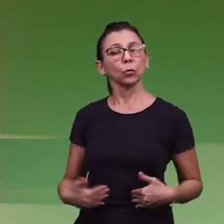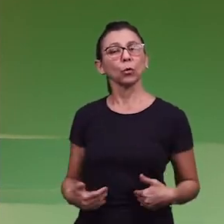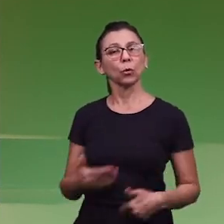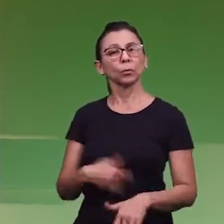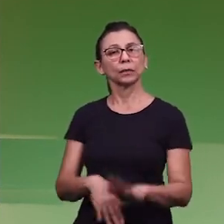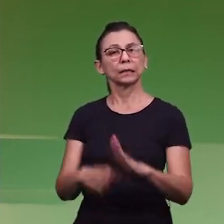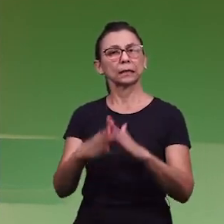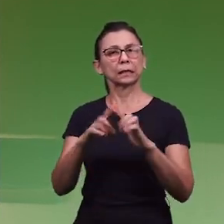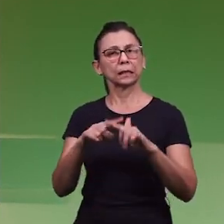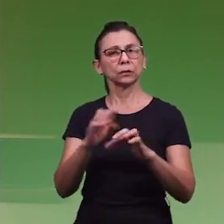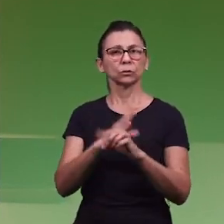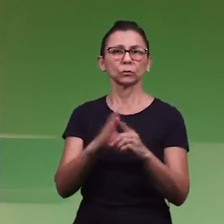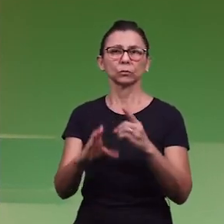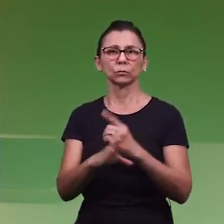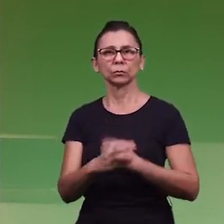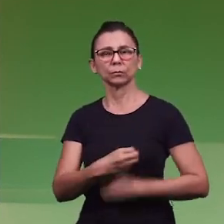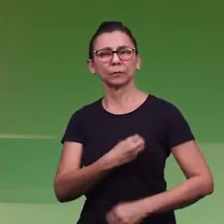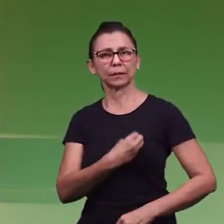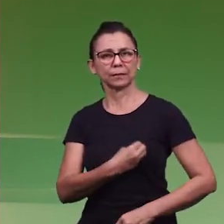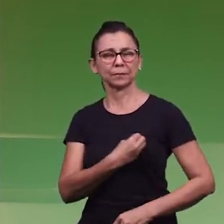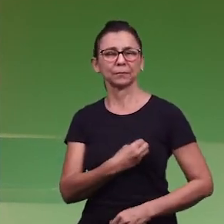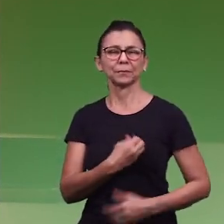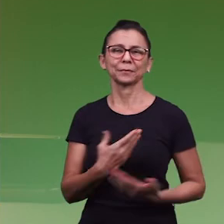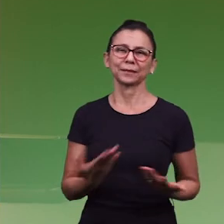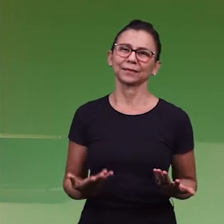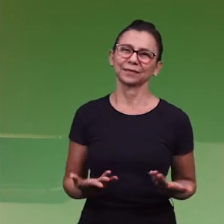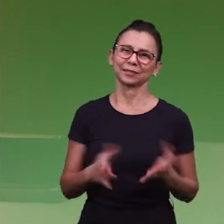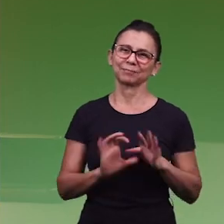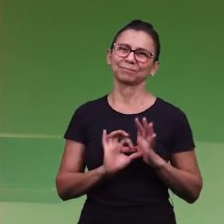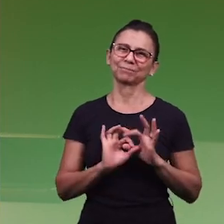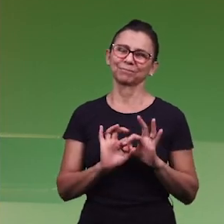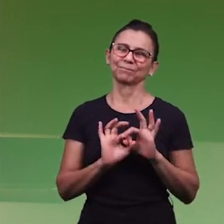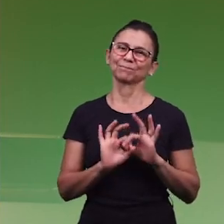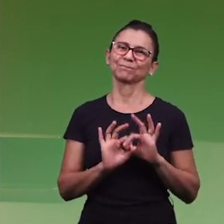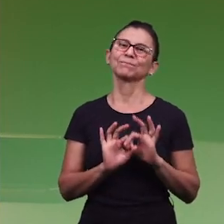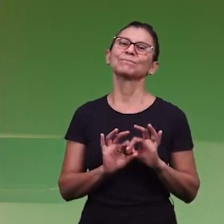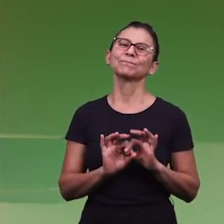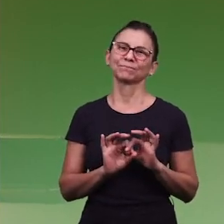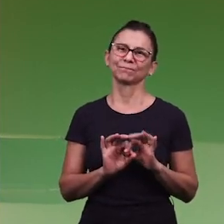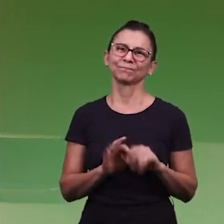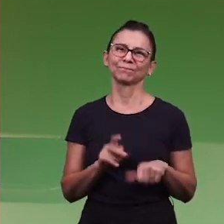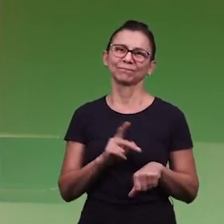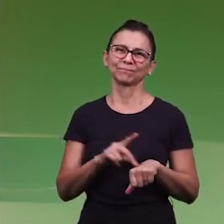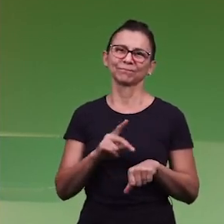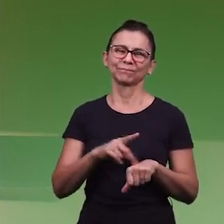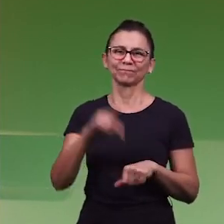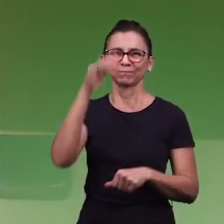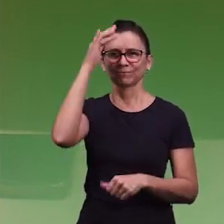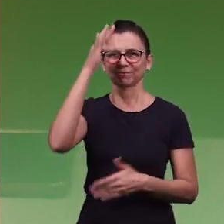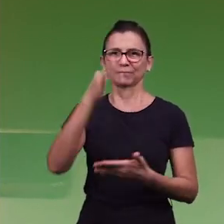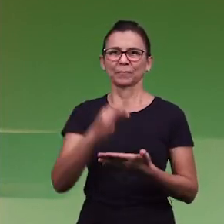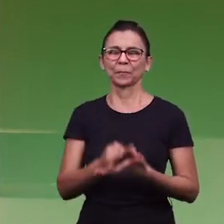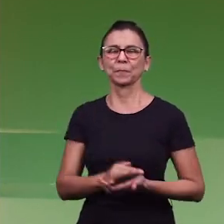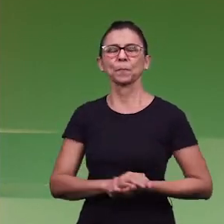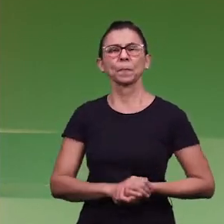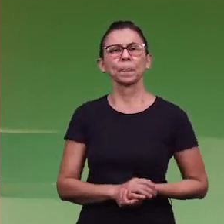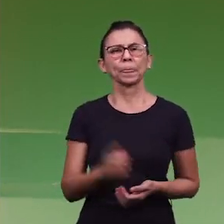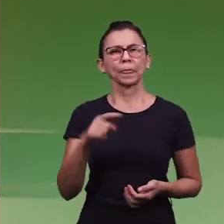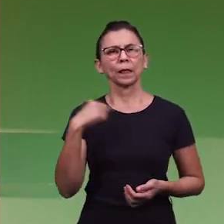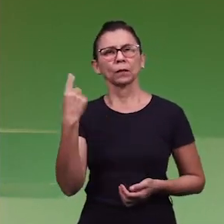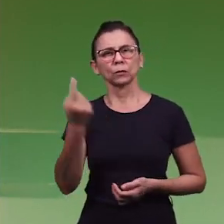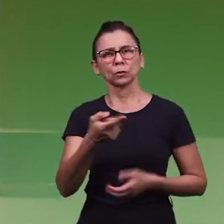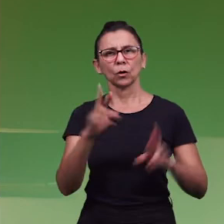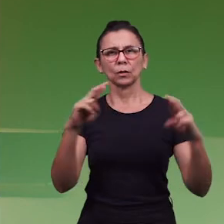no culto, participando do culto. Então, essa comunhão é o nosso exercício na fé. Quando nós vamos à igreja, quando